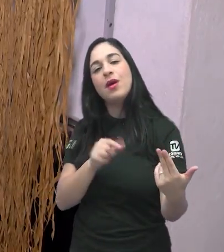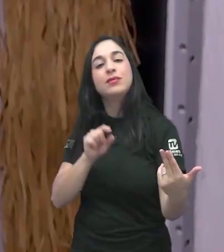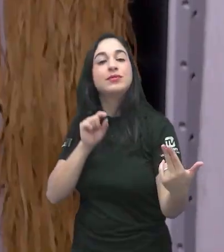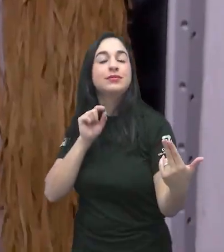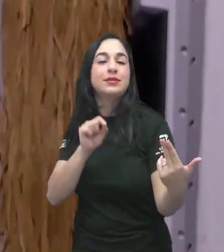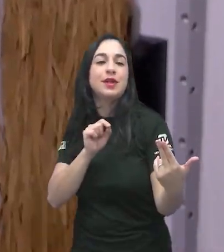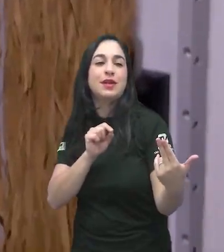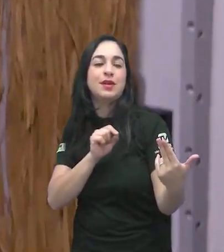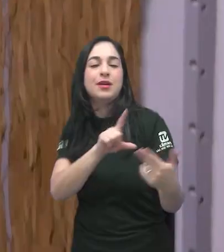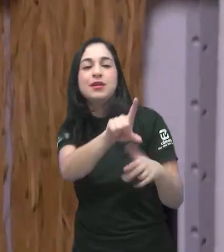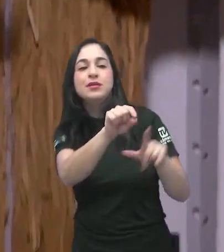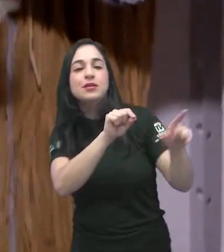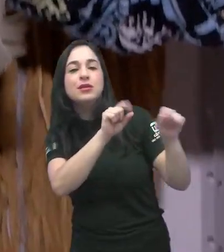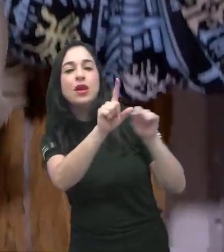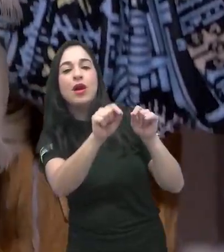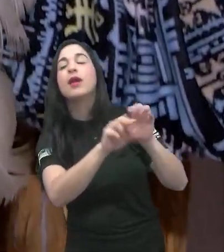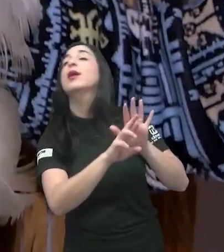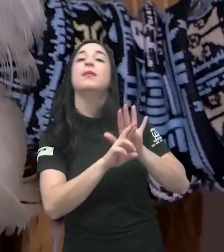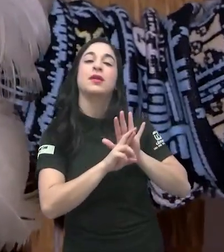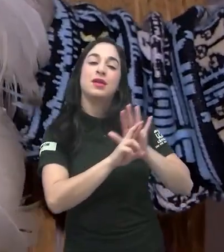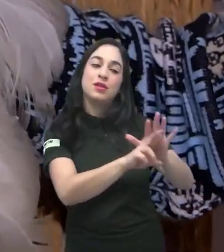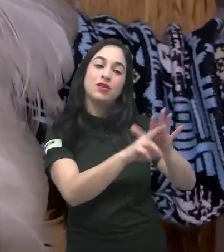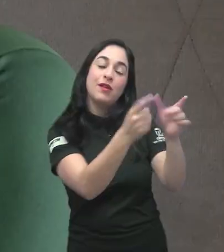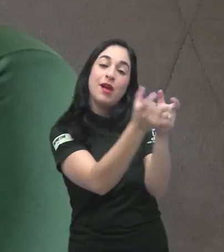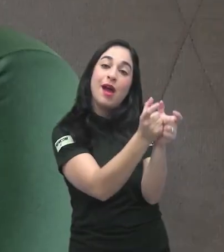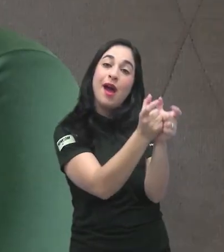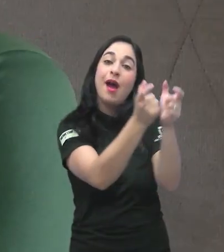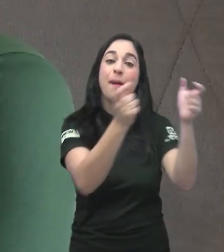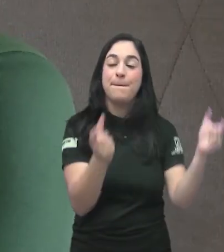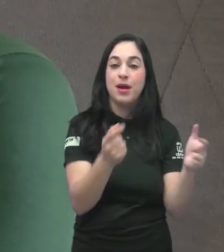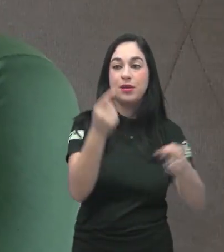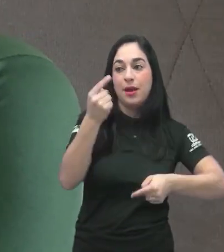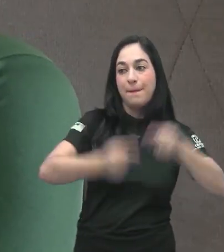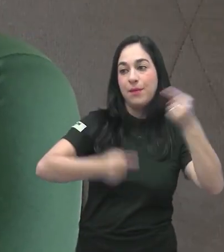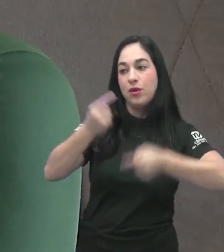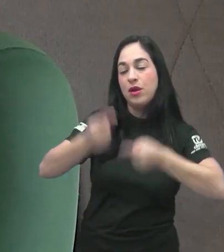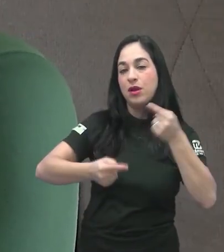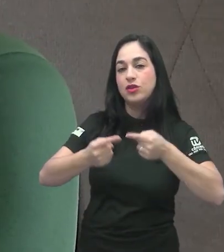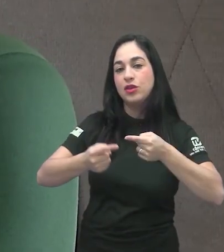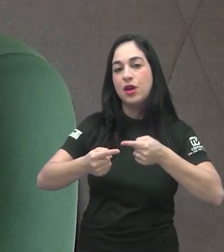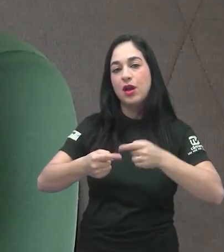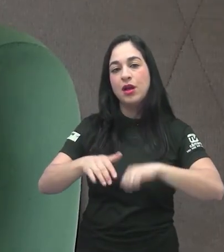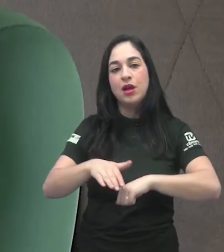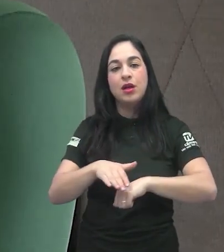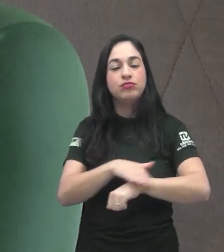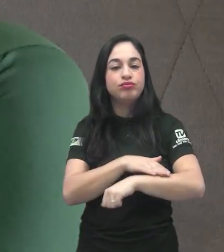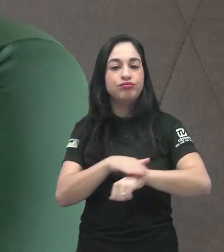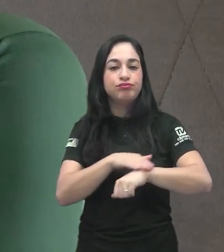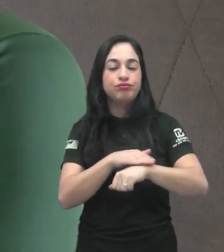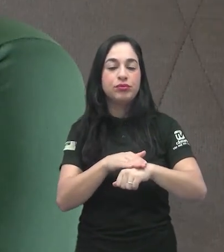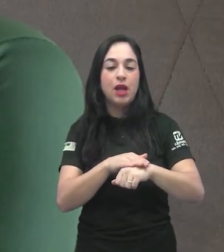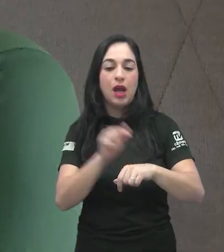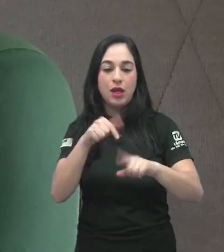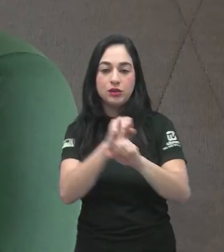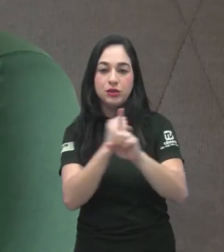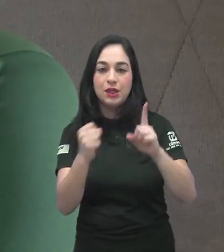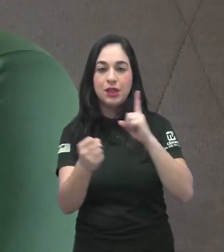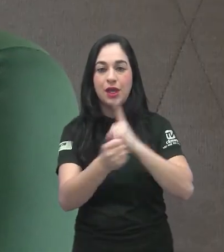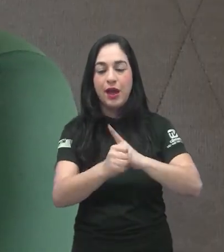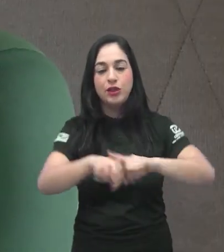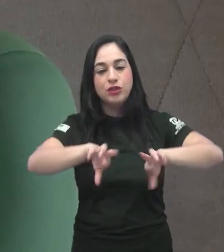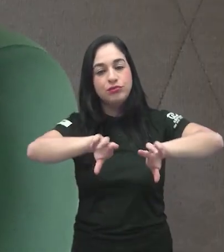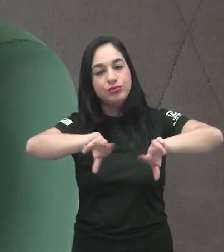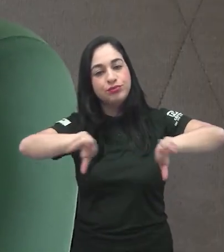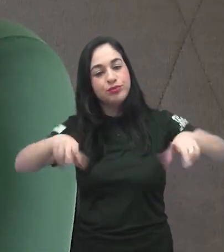comum: ampliar a representatividade e aproximar a política da diversidade da